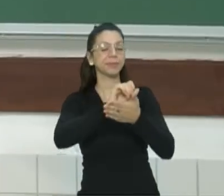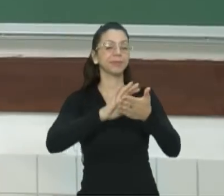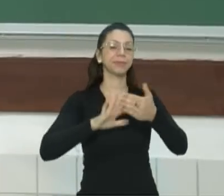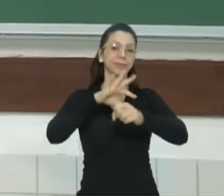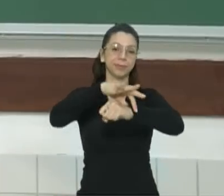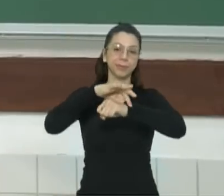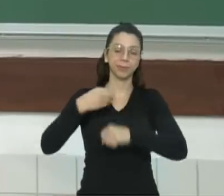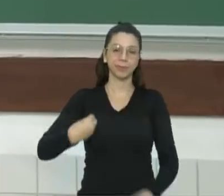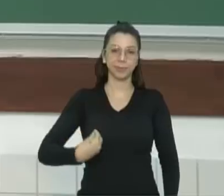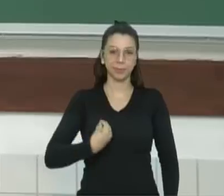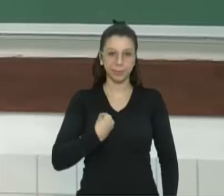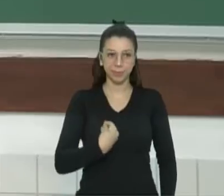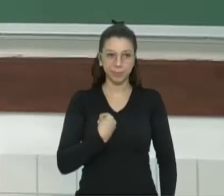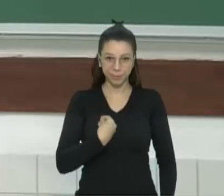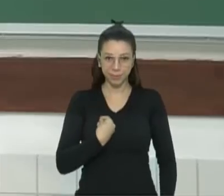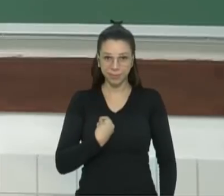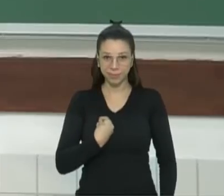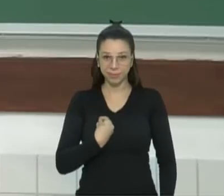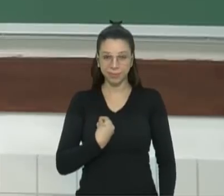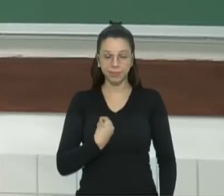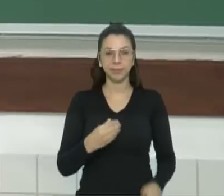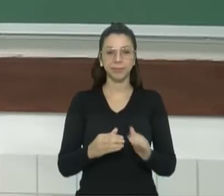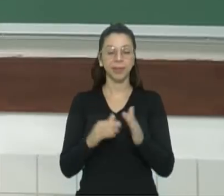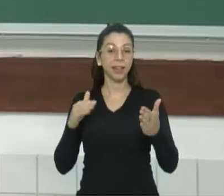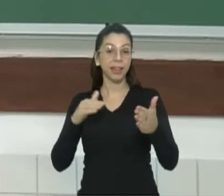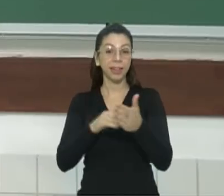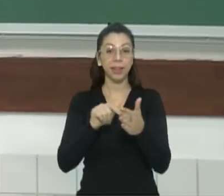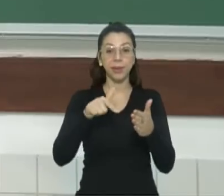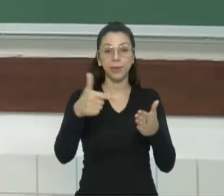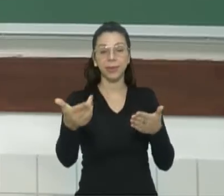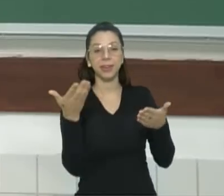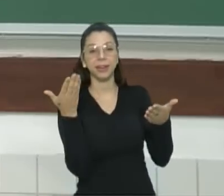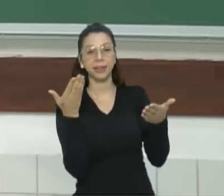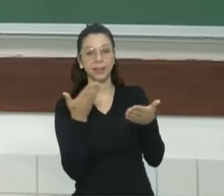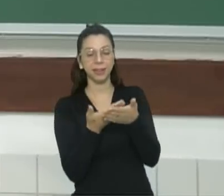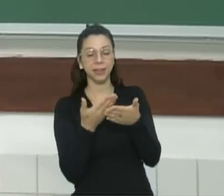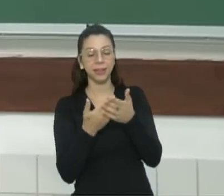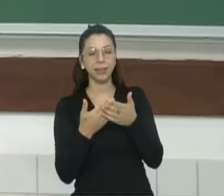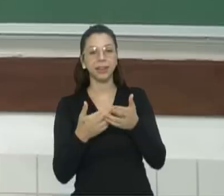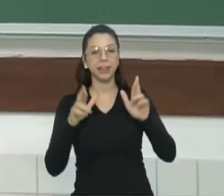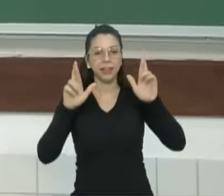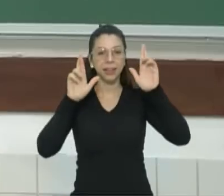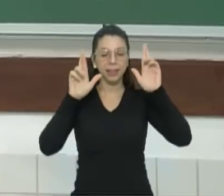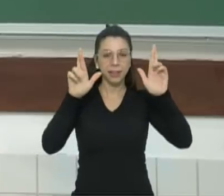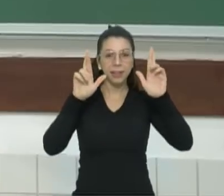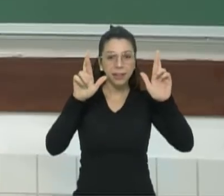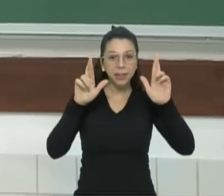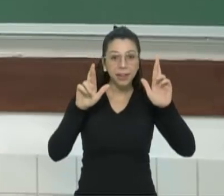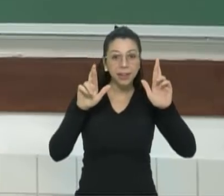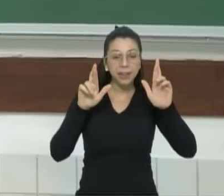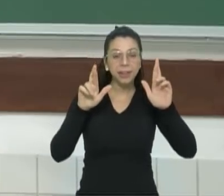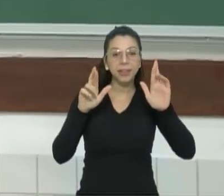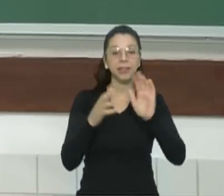garantir a sua presença. Nos vemos numa outra oportunidade e eu desejo a todos vocês que estão aí do outro